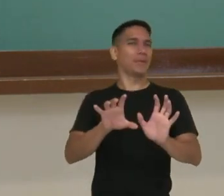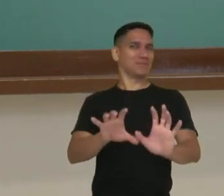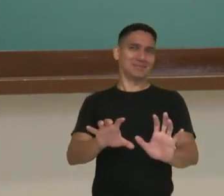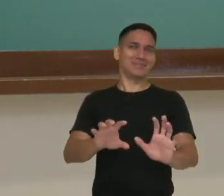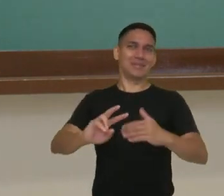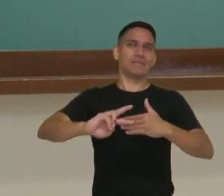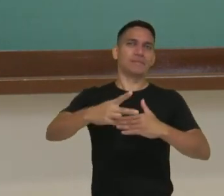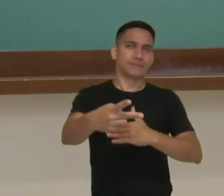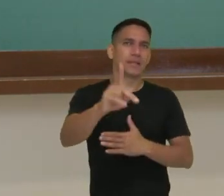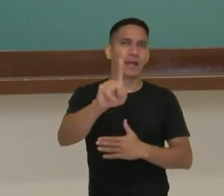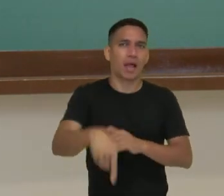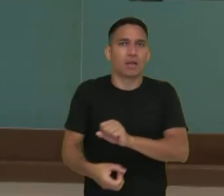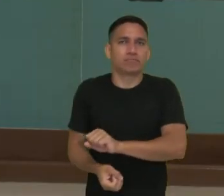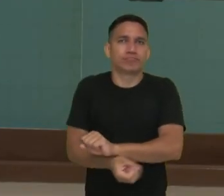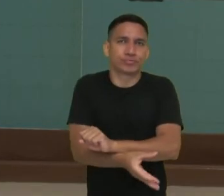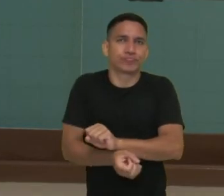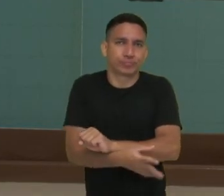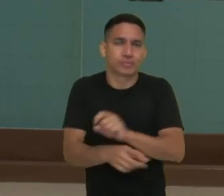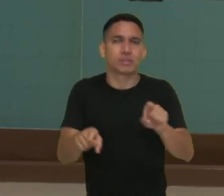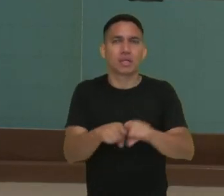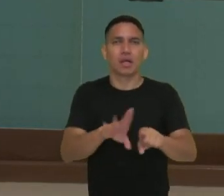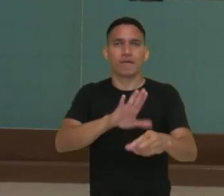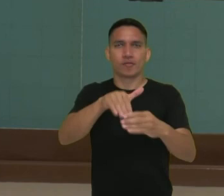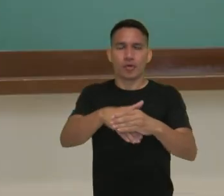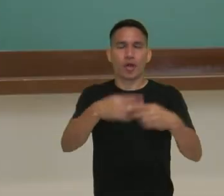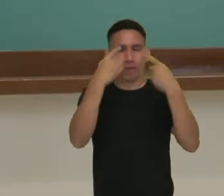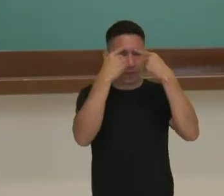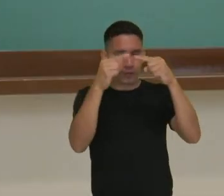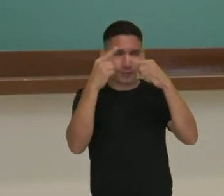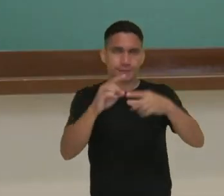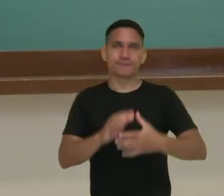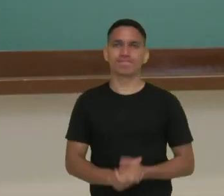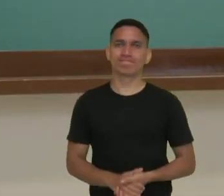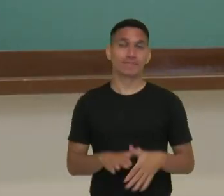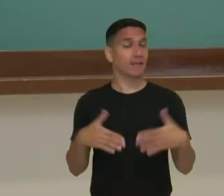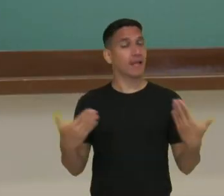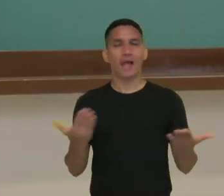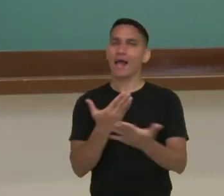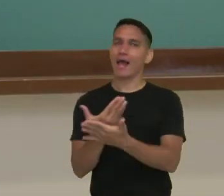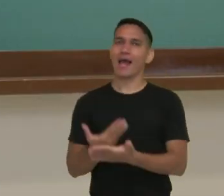fraude eleitoral e de violência. Essa foi a nossa aula,